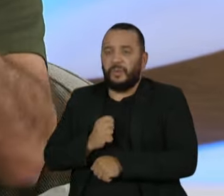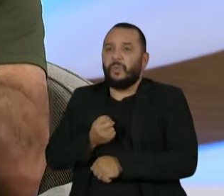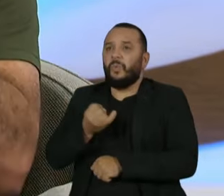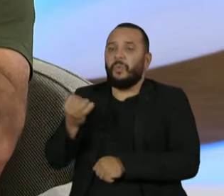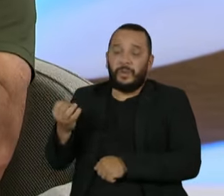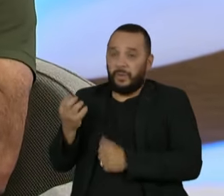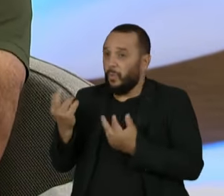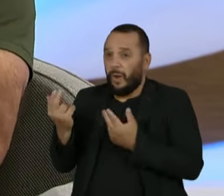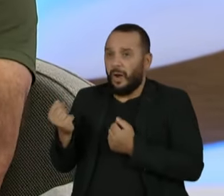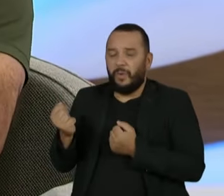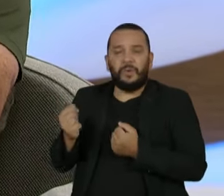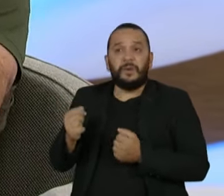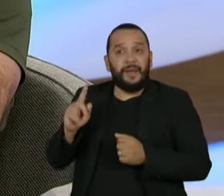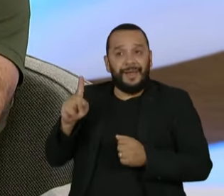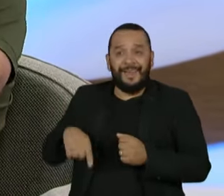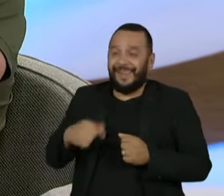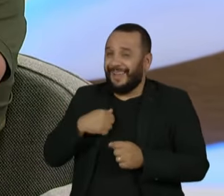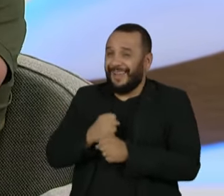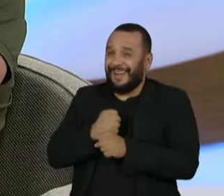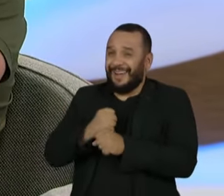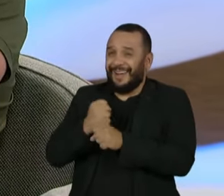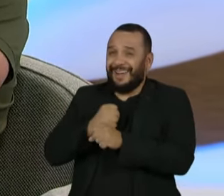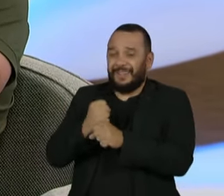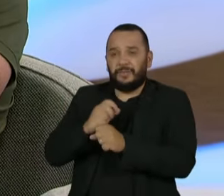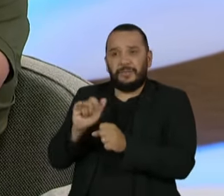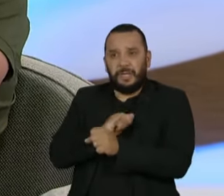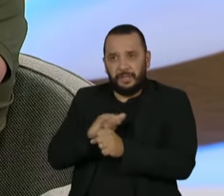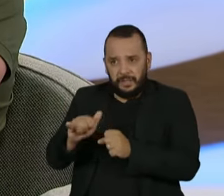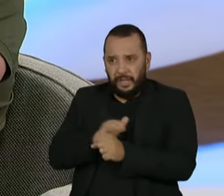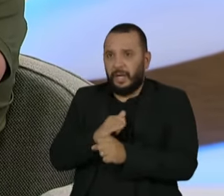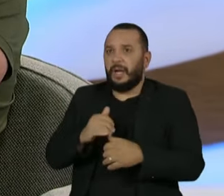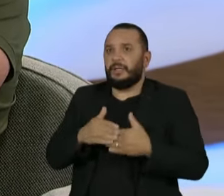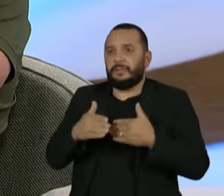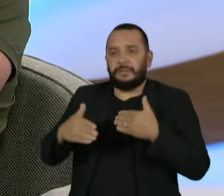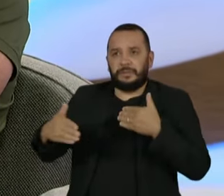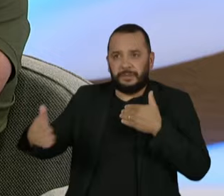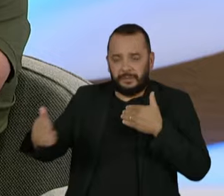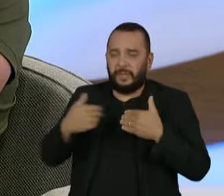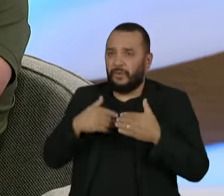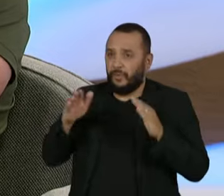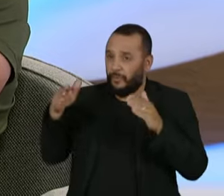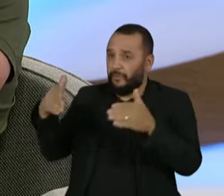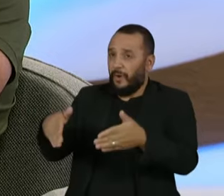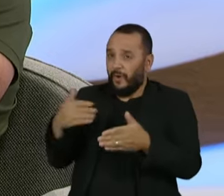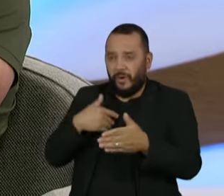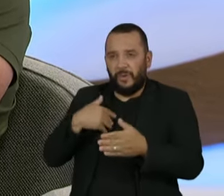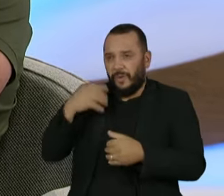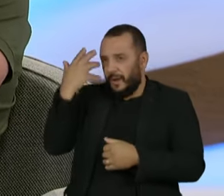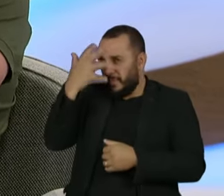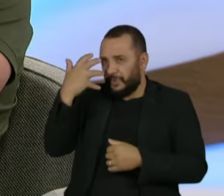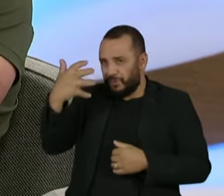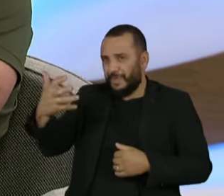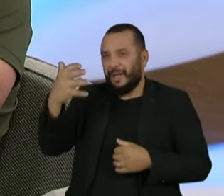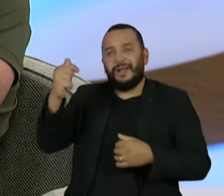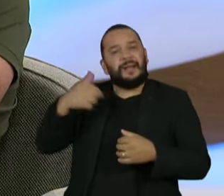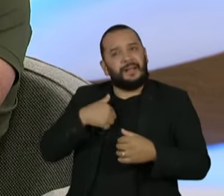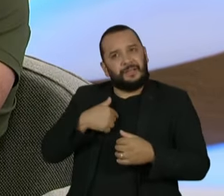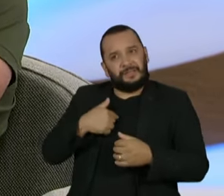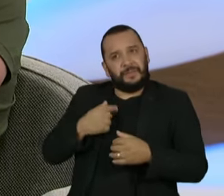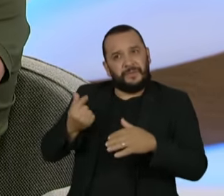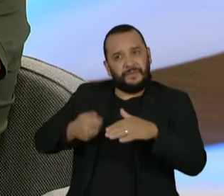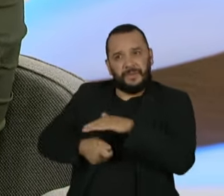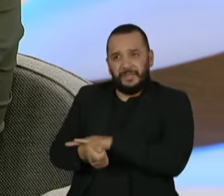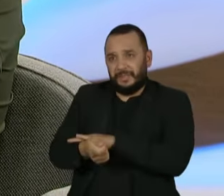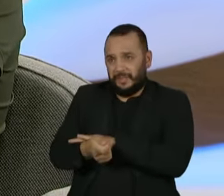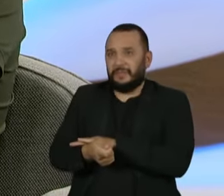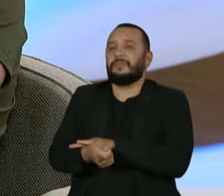estratégia de longo prazo com foco e determinação execução apaixonada com gestão coerente financiamento suficiente